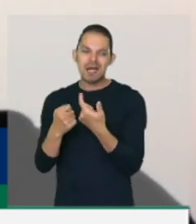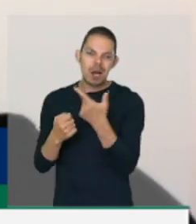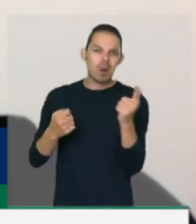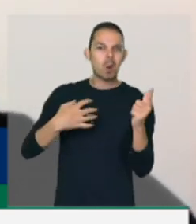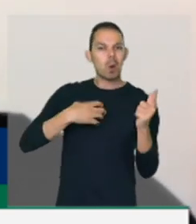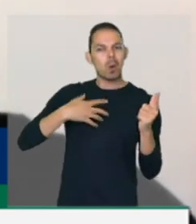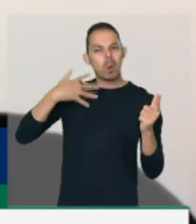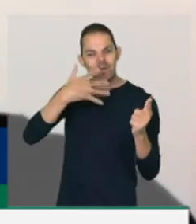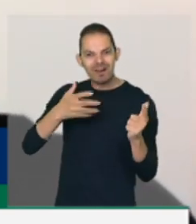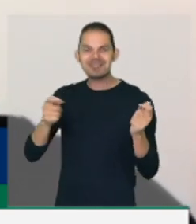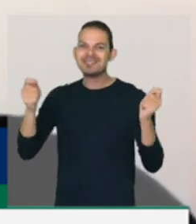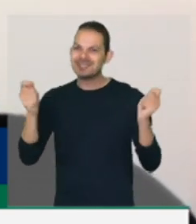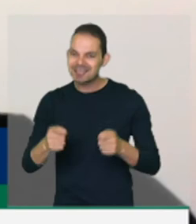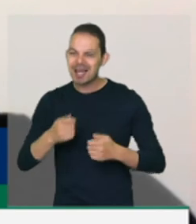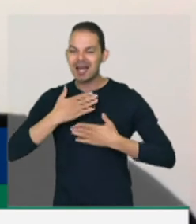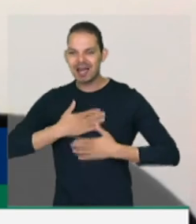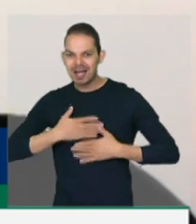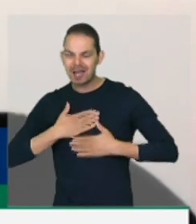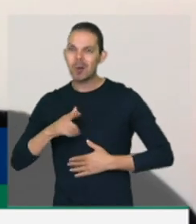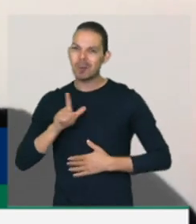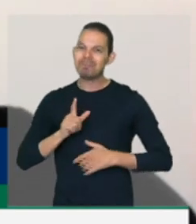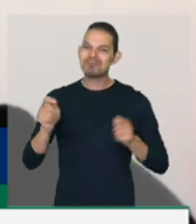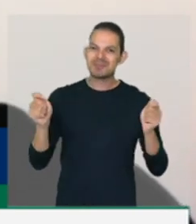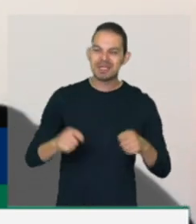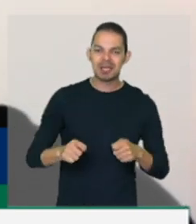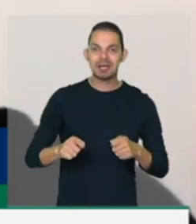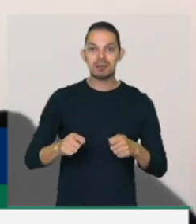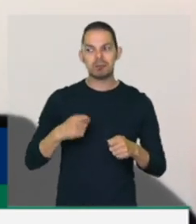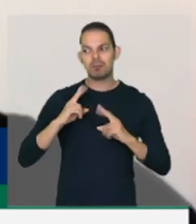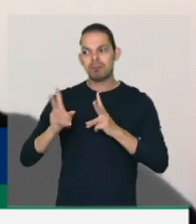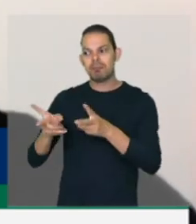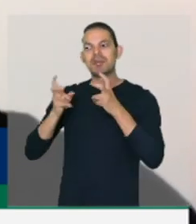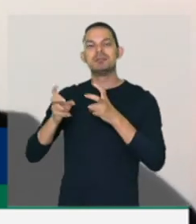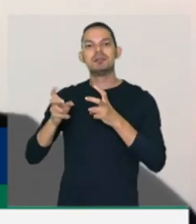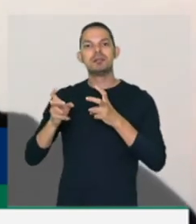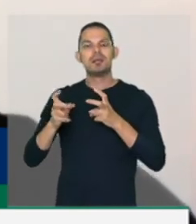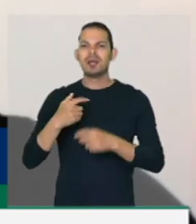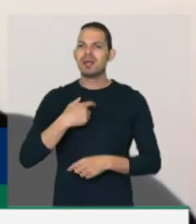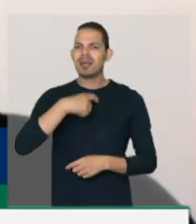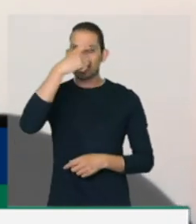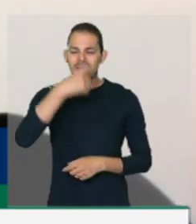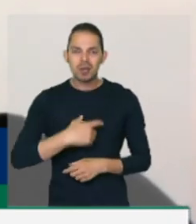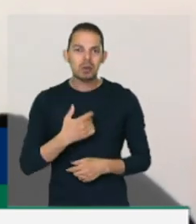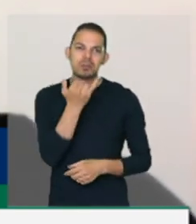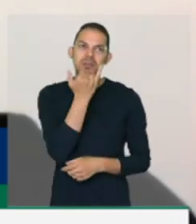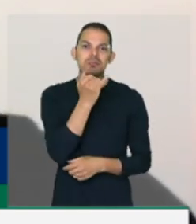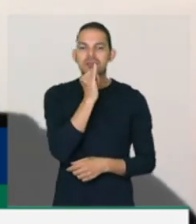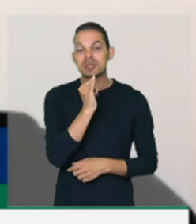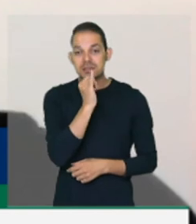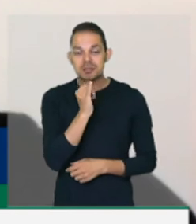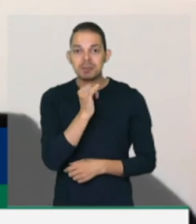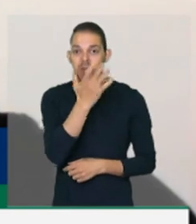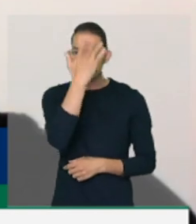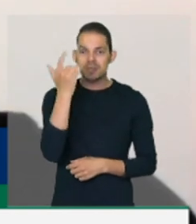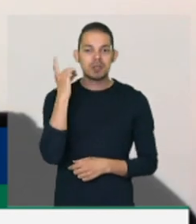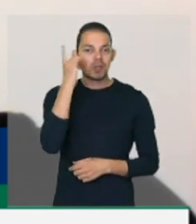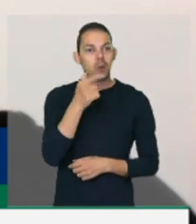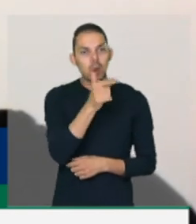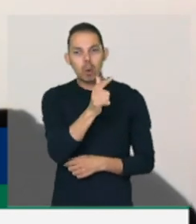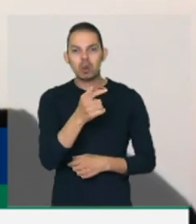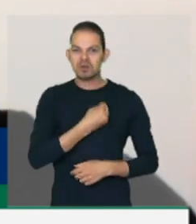modos para que eu pudesse expressar a minha fala. De maneira alguma, e eu peço que, por exemplo, algum deputado que se encontra presente no